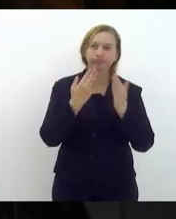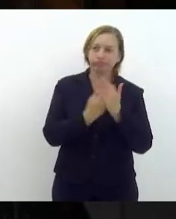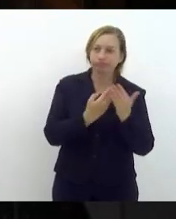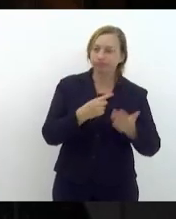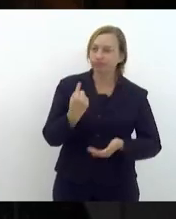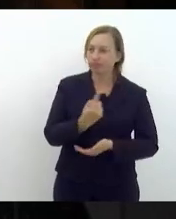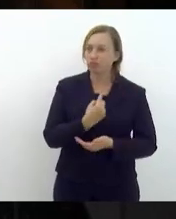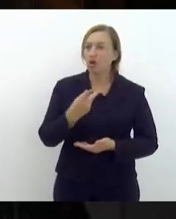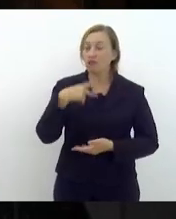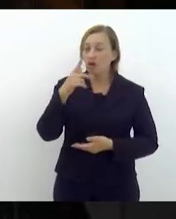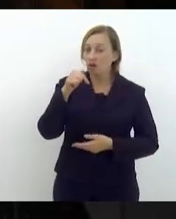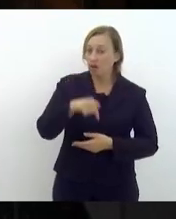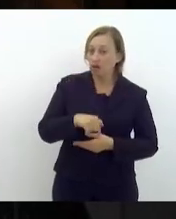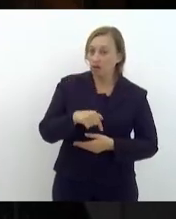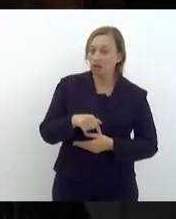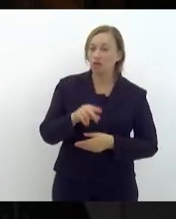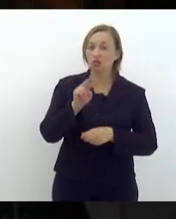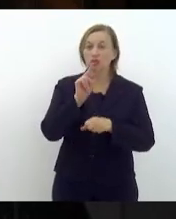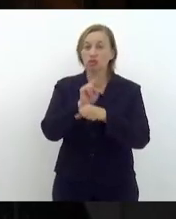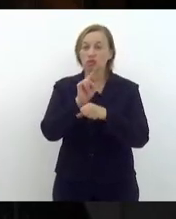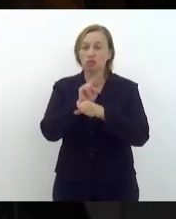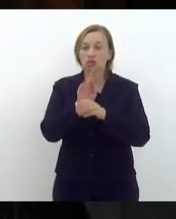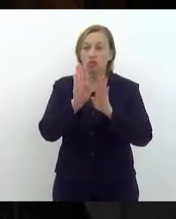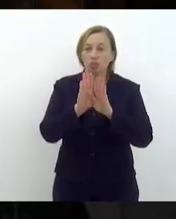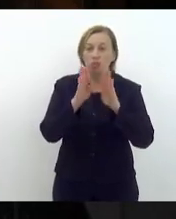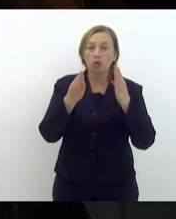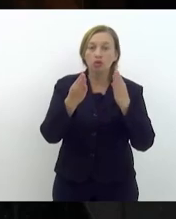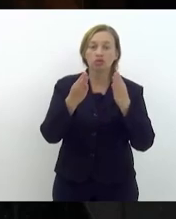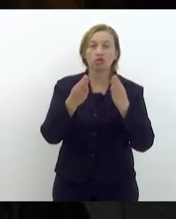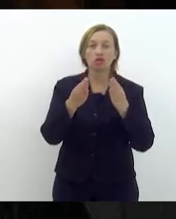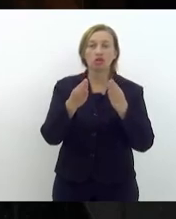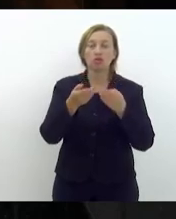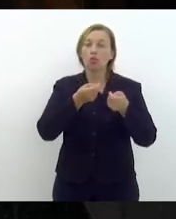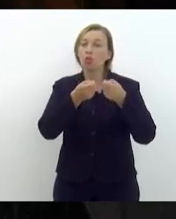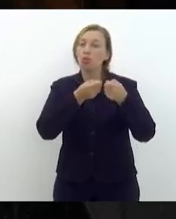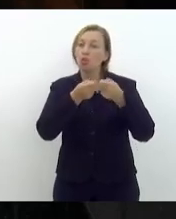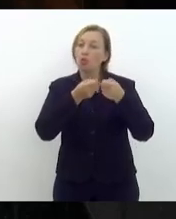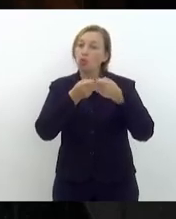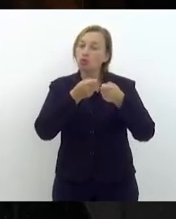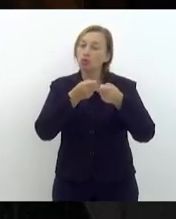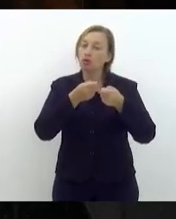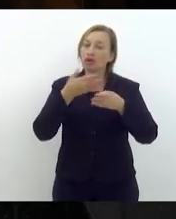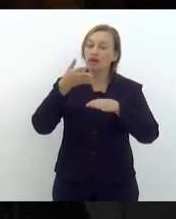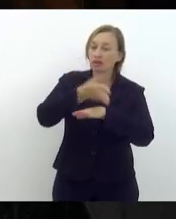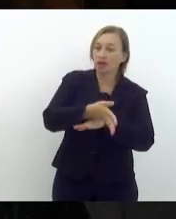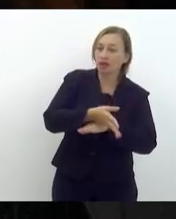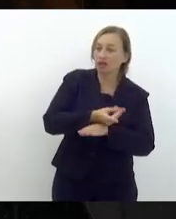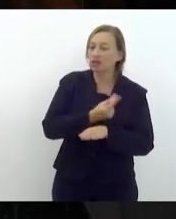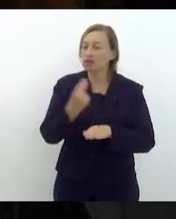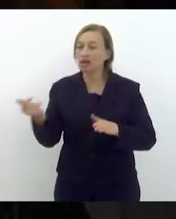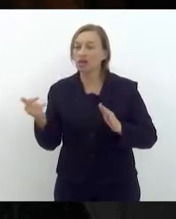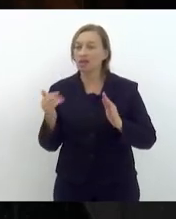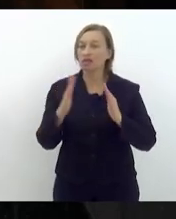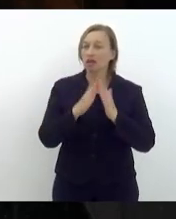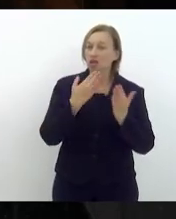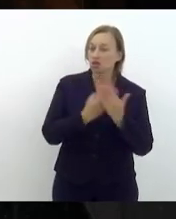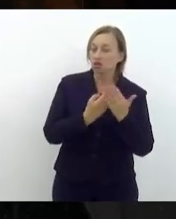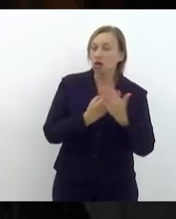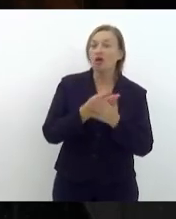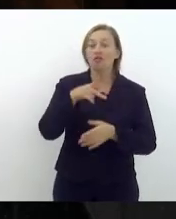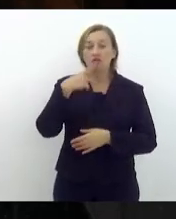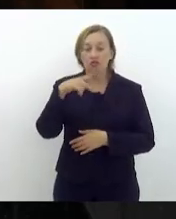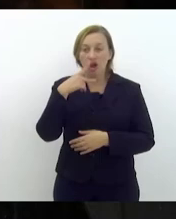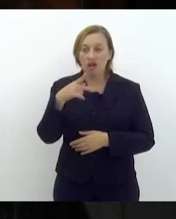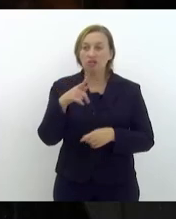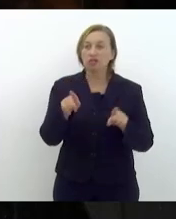falo aqui dos Porteiros que controlam o fluxo de entrada e saída das nossas escolas falo aqui